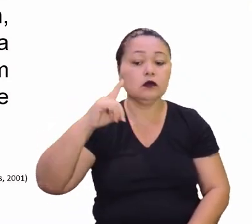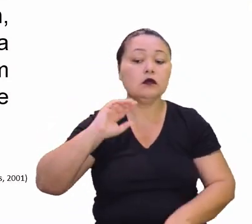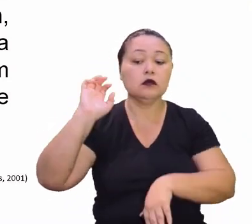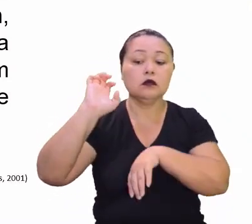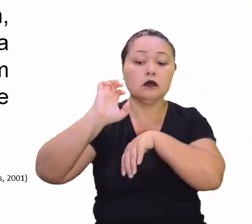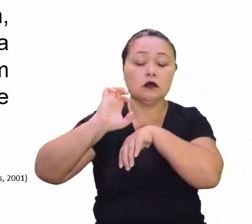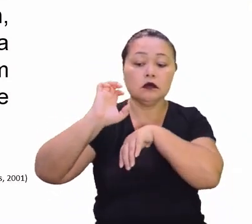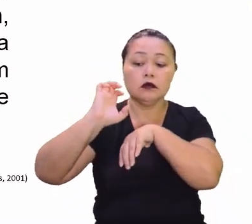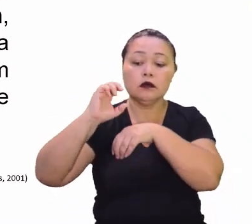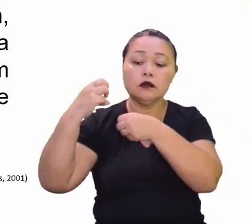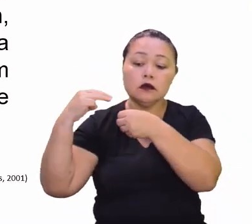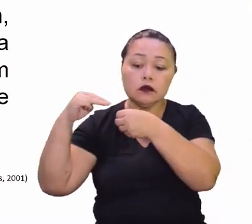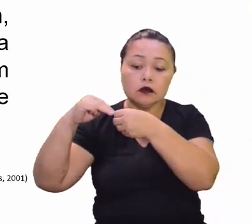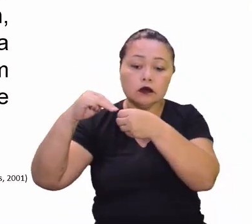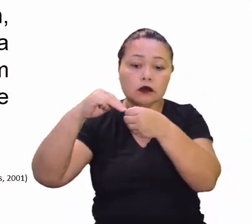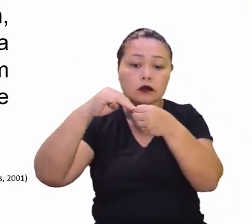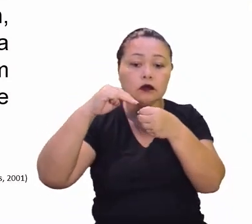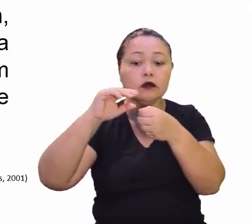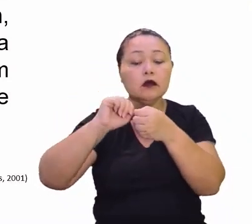projeto assentou